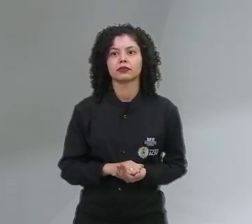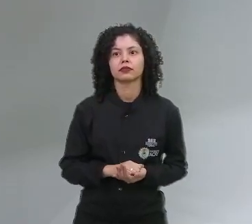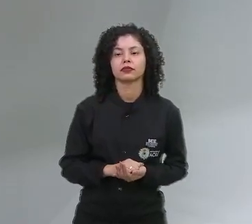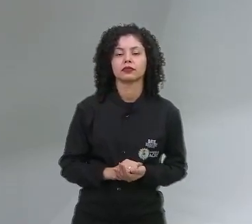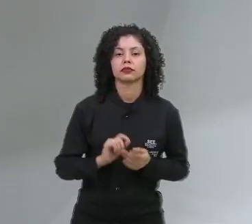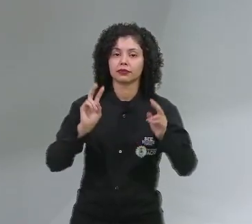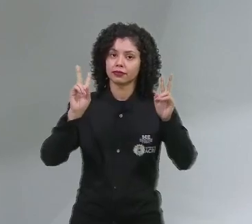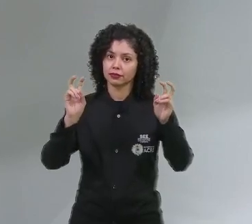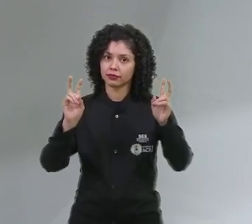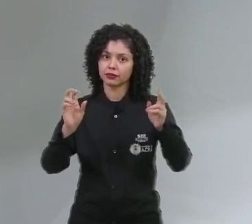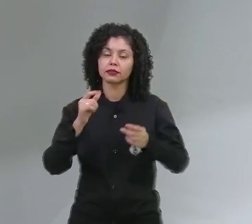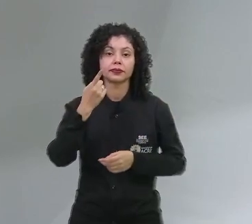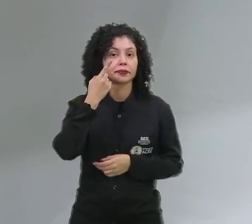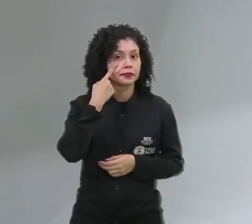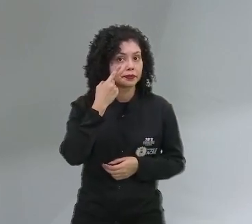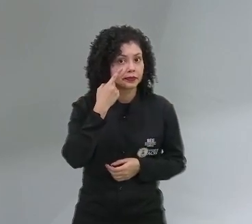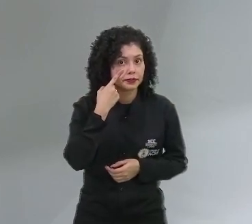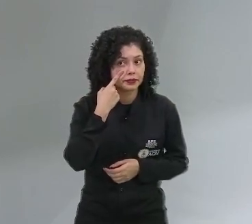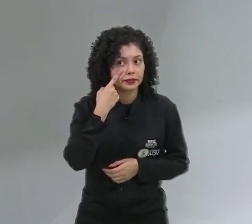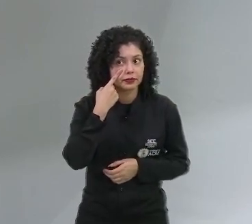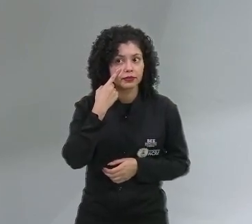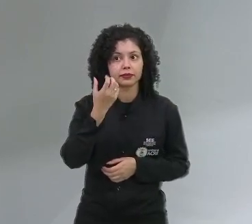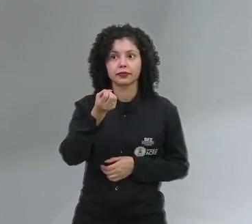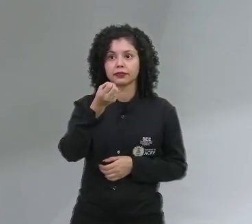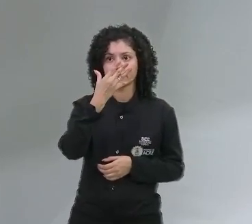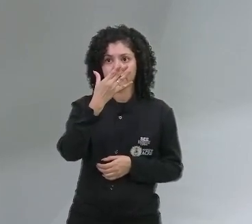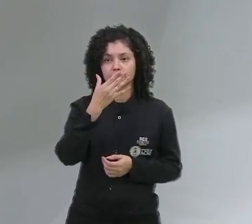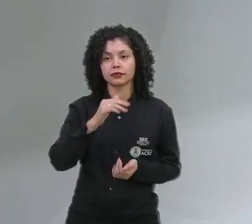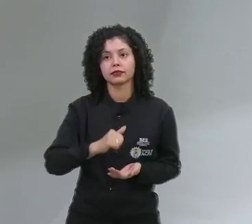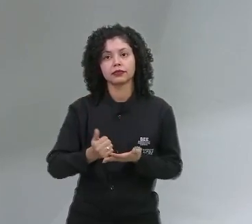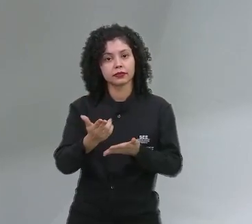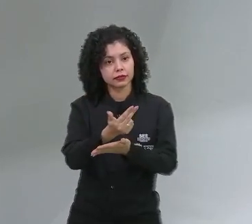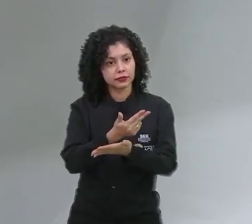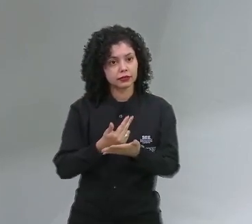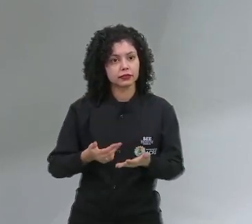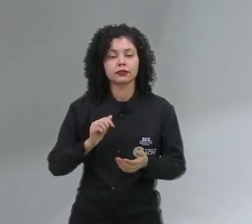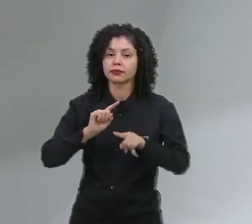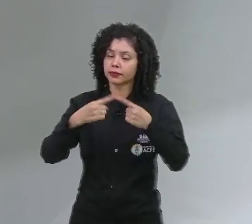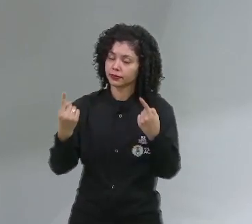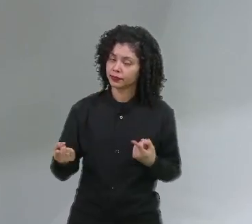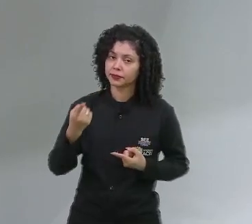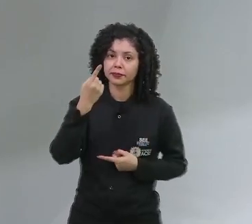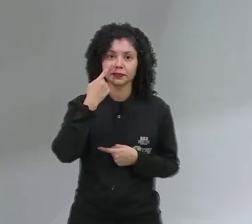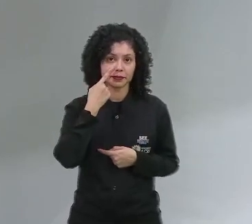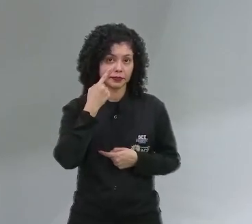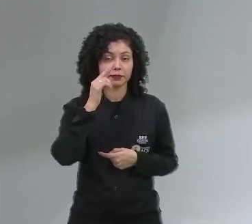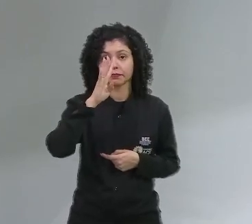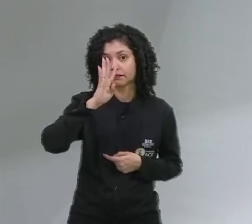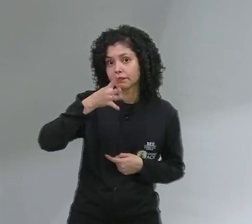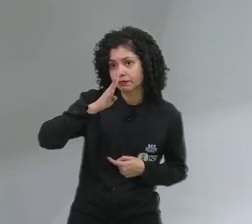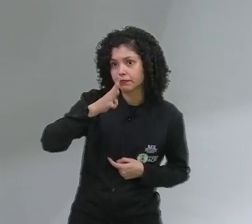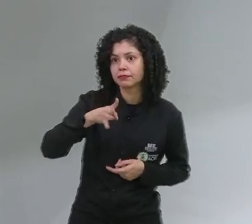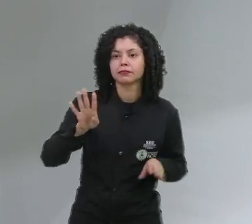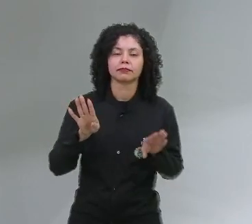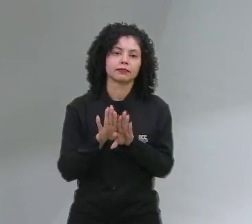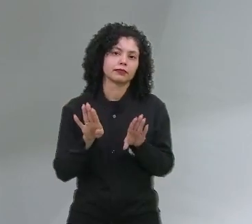essa questão do olhar do fotógrafo, do artista, obviamente, mas é um olhar crítico que